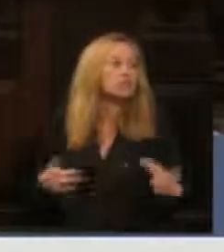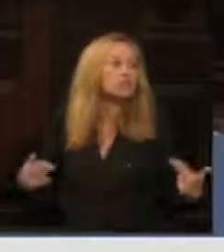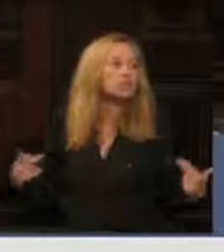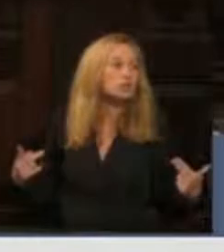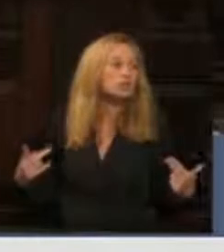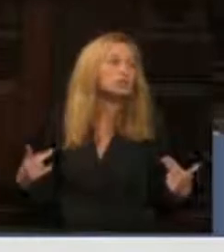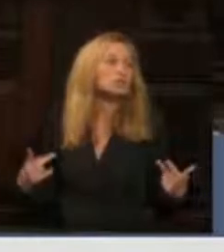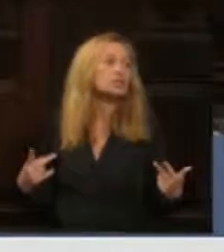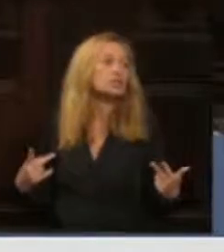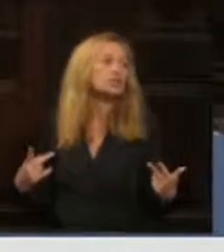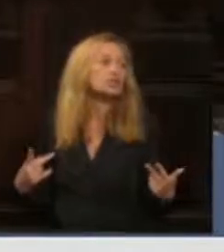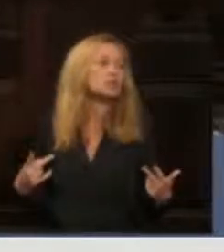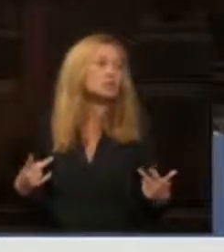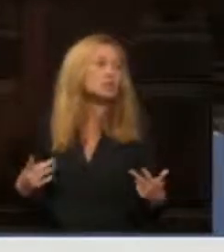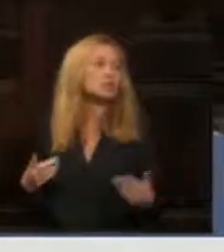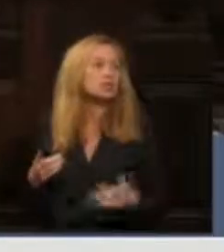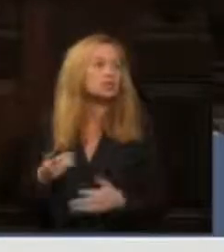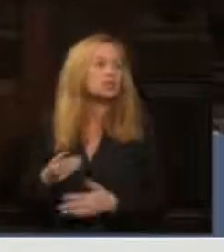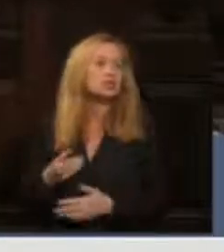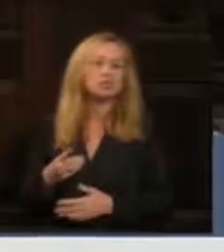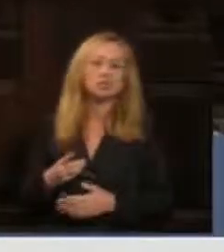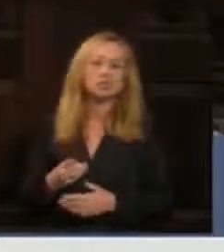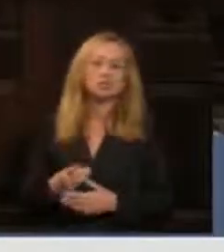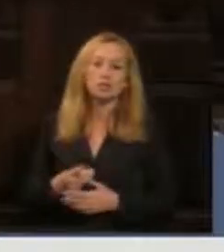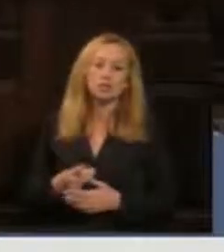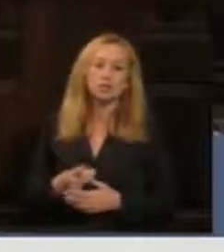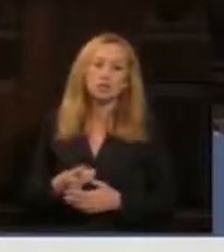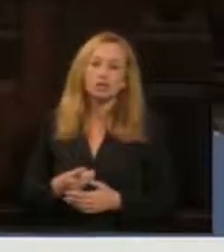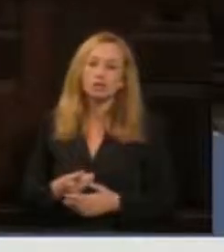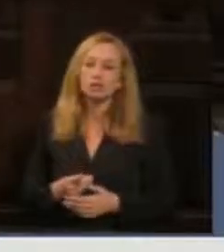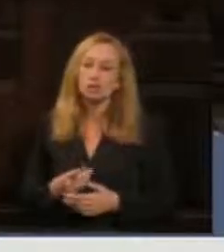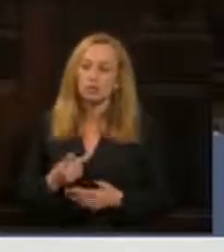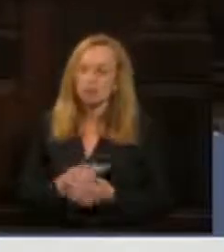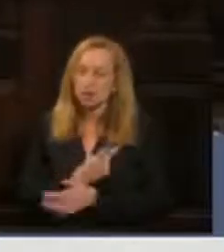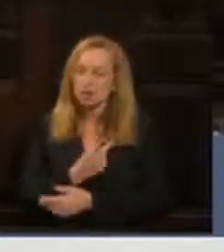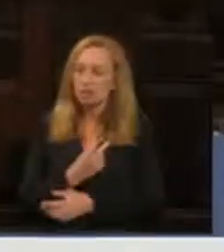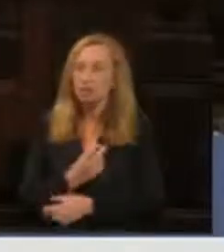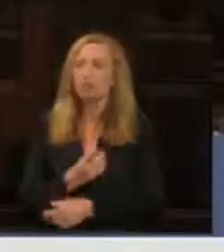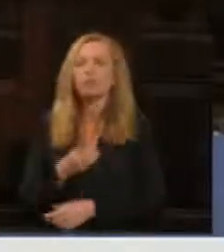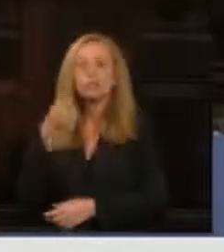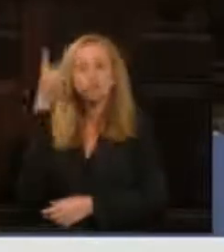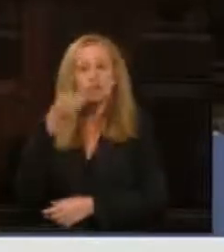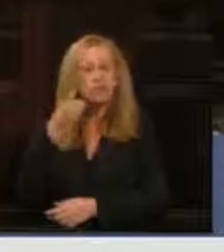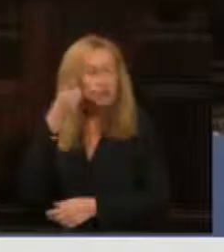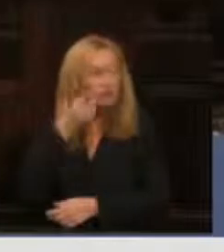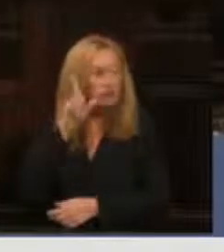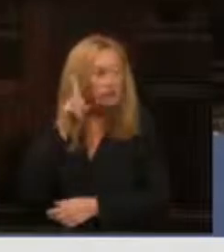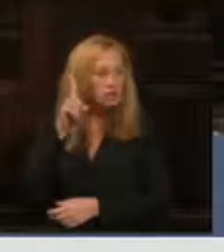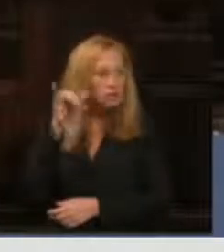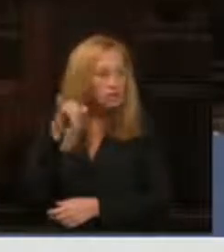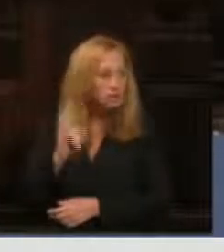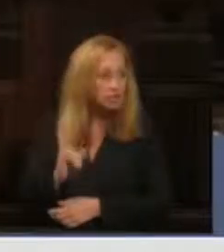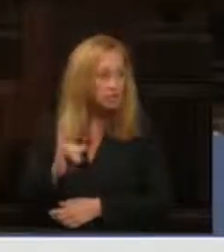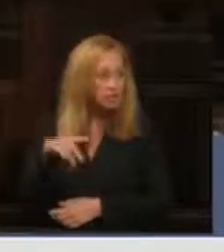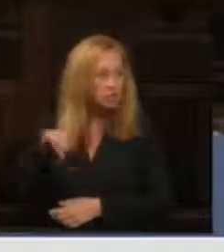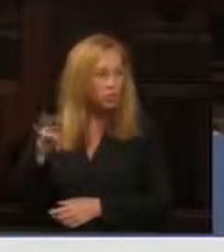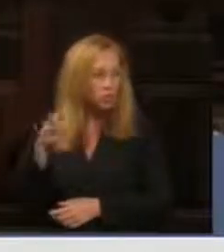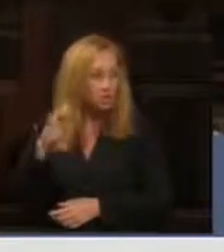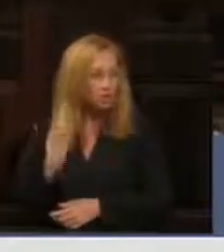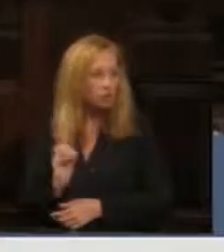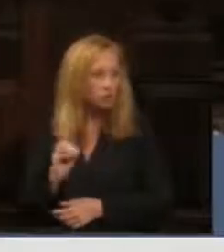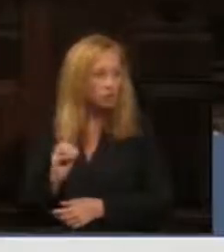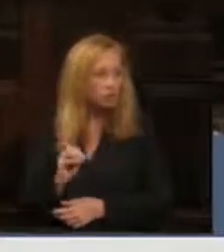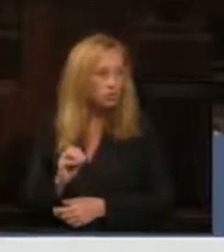deputada estadual Dani Monteiro, que sofreu racismo já 2 vezes, discriminação aqui na casa do próprio corpo de